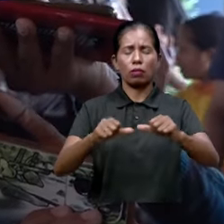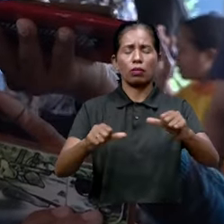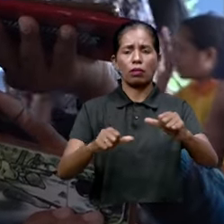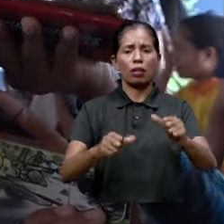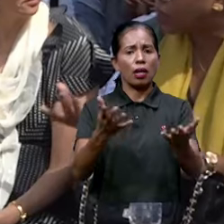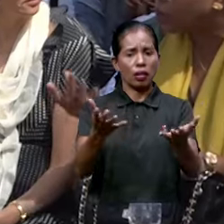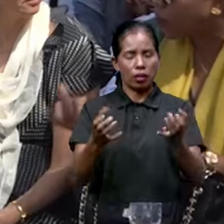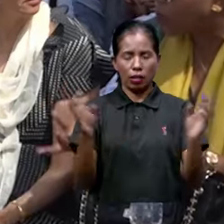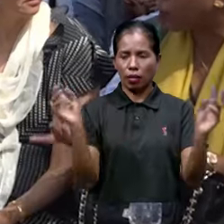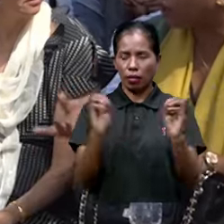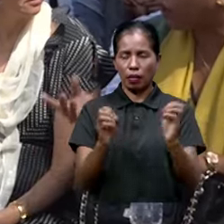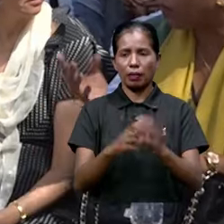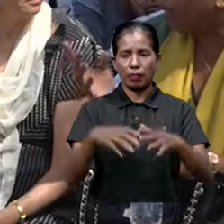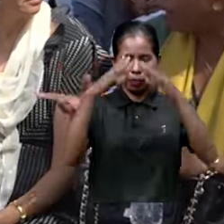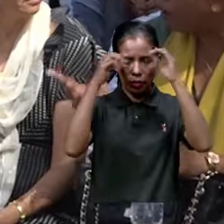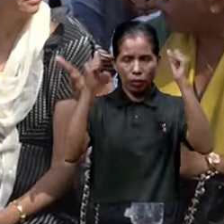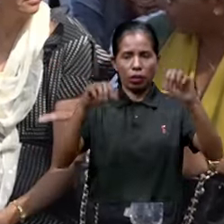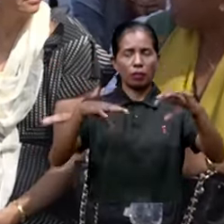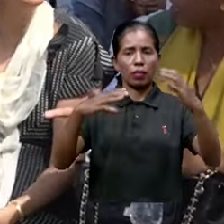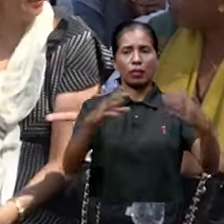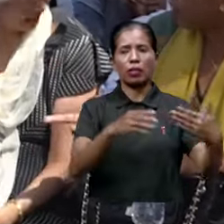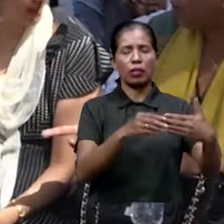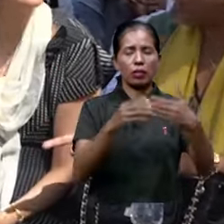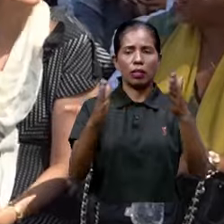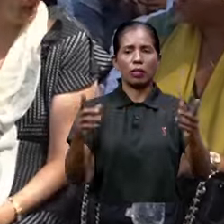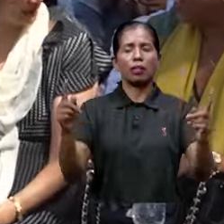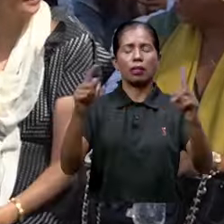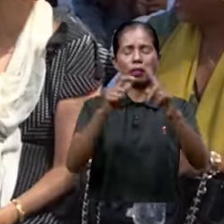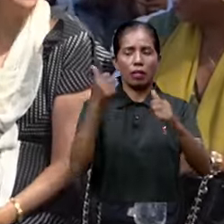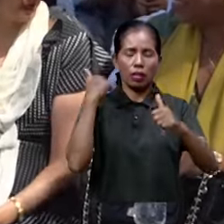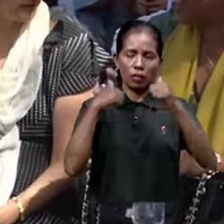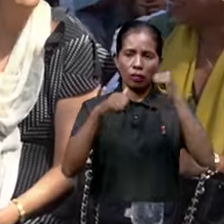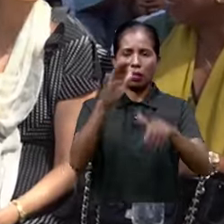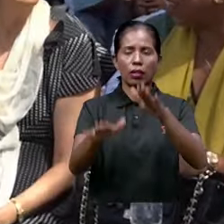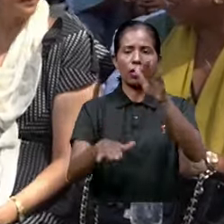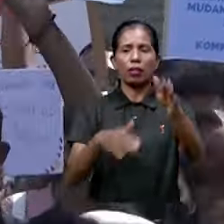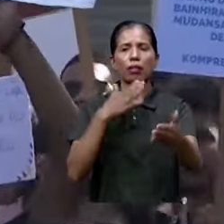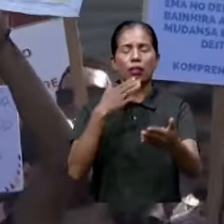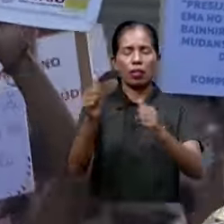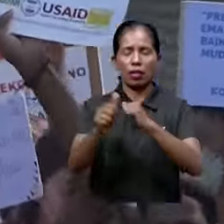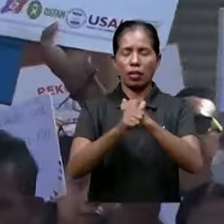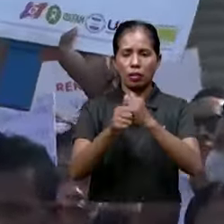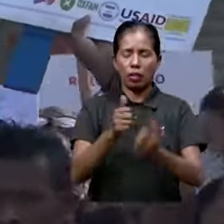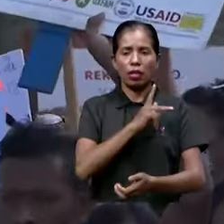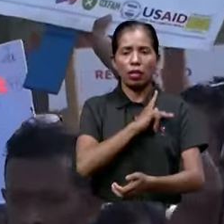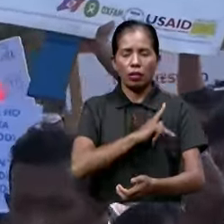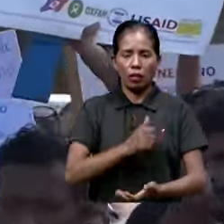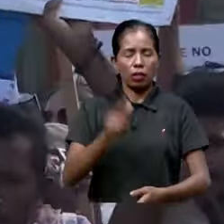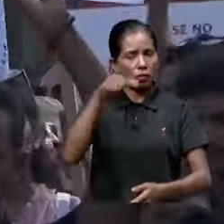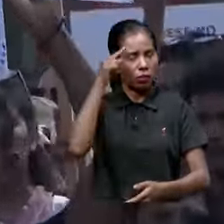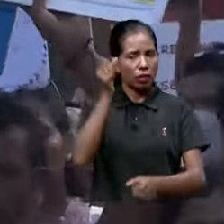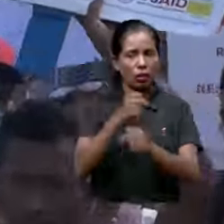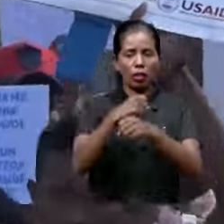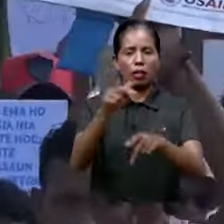kala koi. Presidente Comissão Organizadora ba atividade marcha ne hatete ação caridade no be governo halo ba